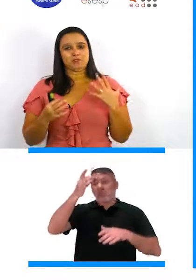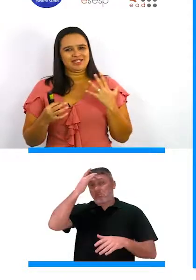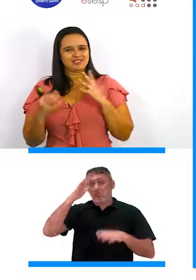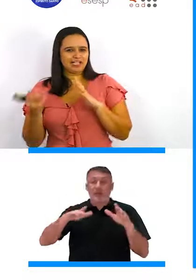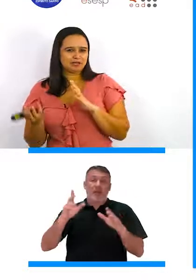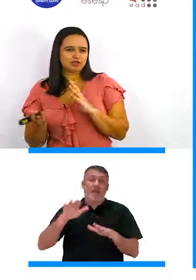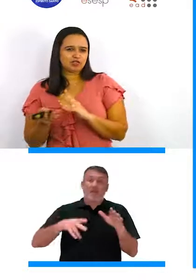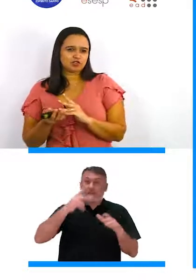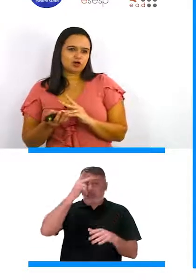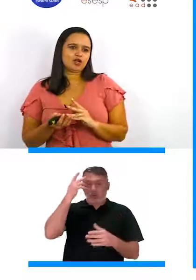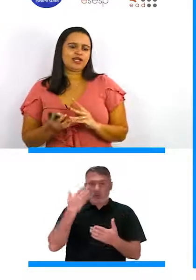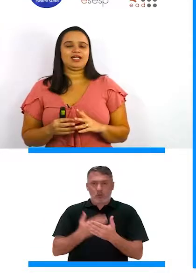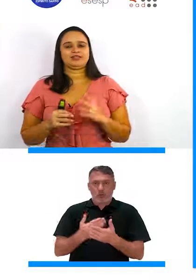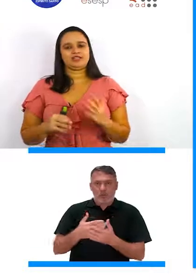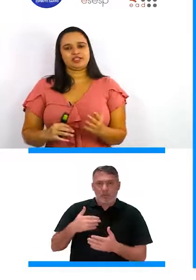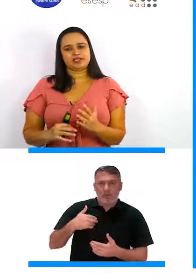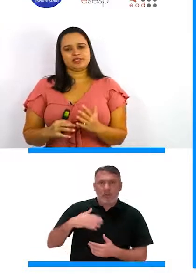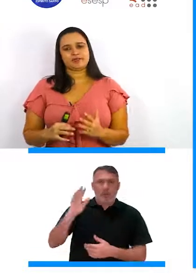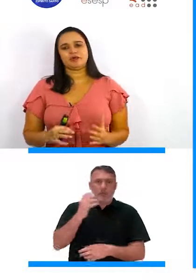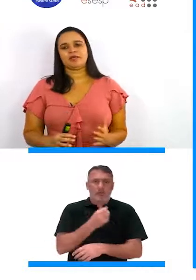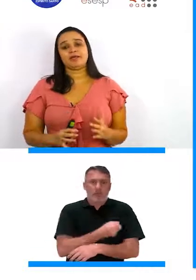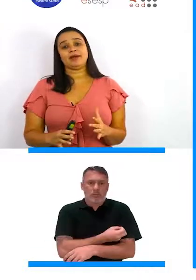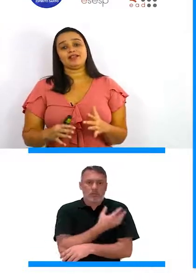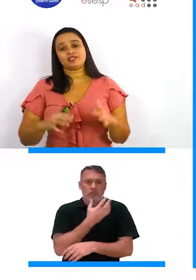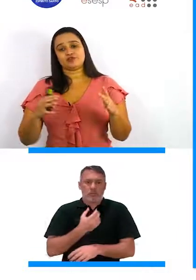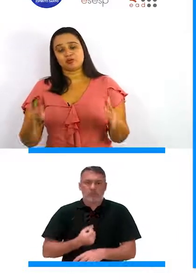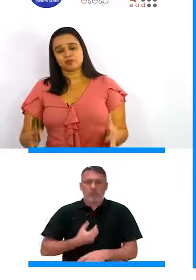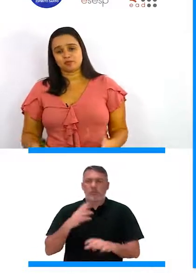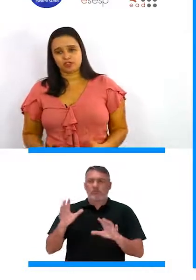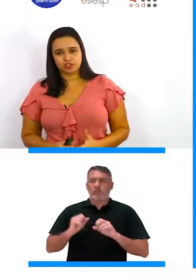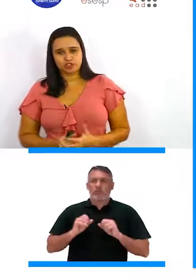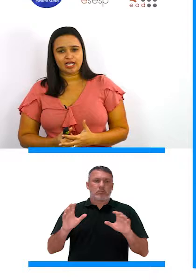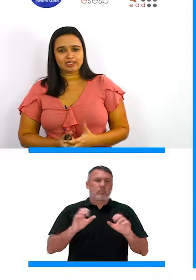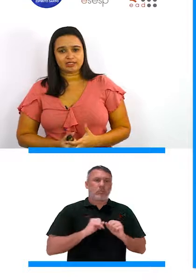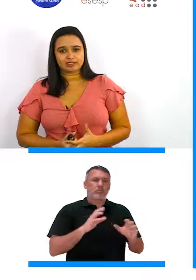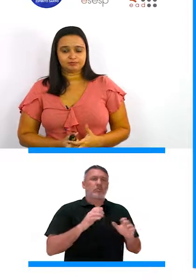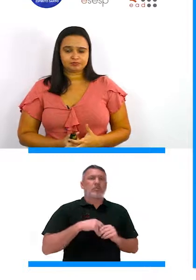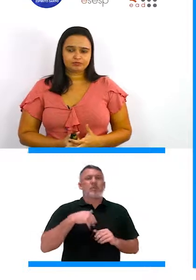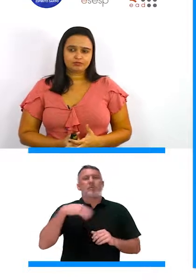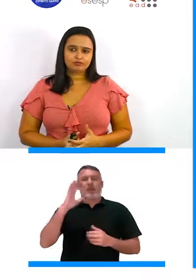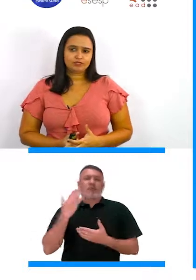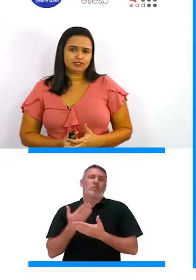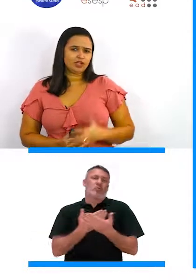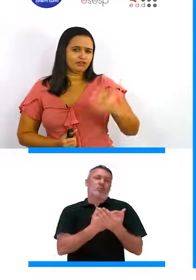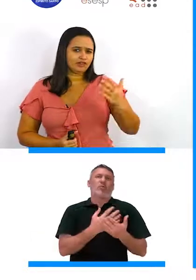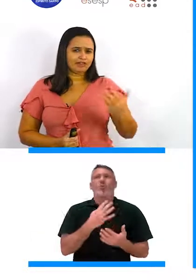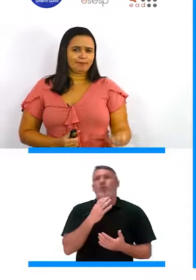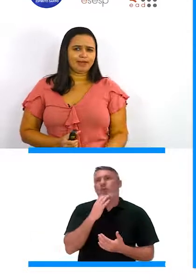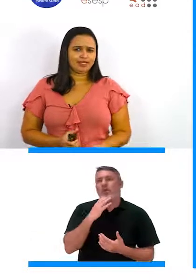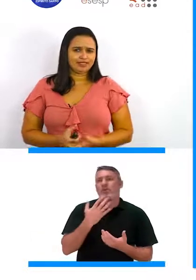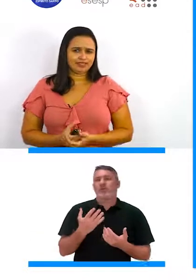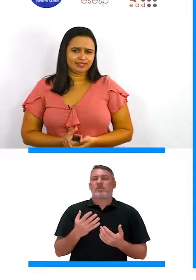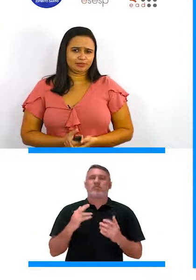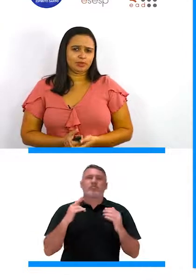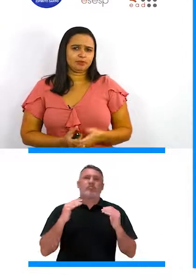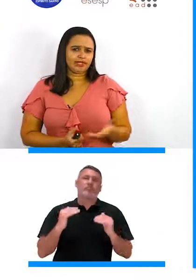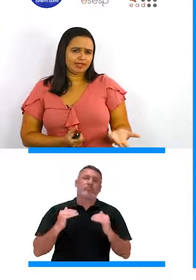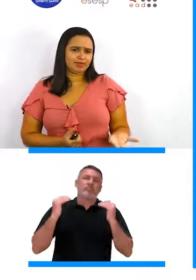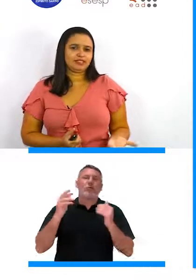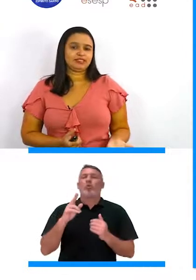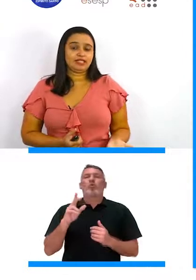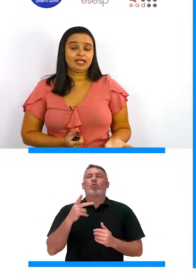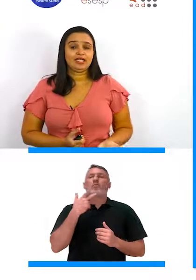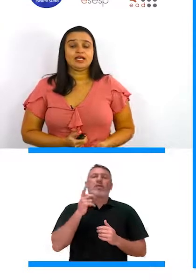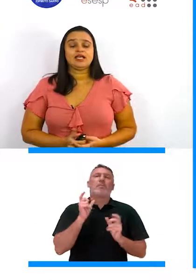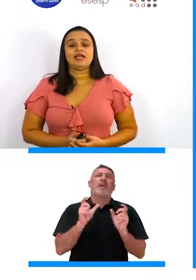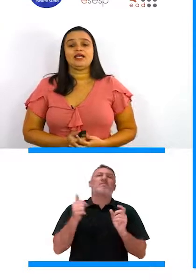que passou mais tempo na escola, ela tende a se apropriar mais das formas prestigiadas. Então, ela vai falar planta,